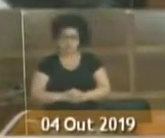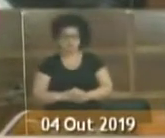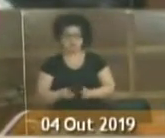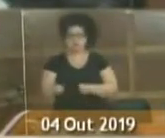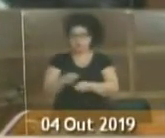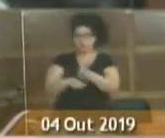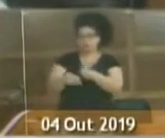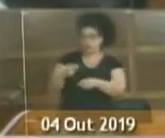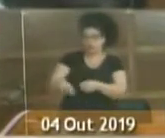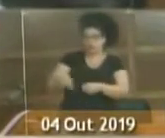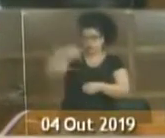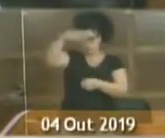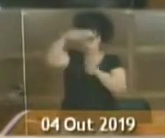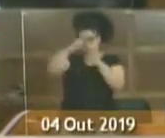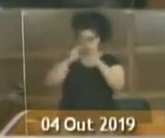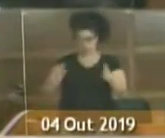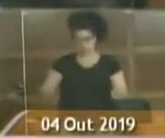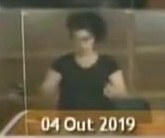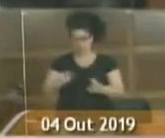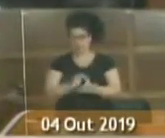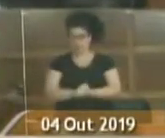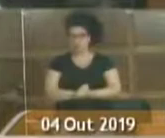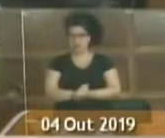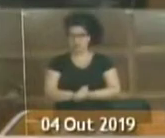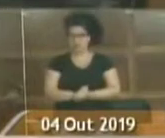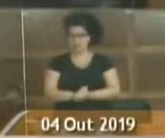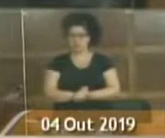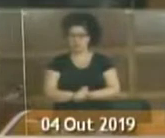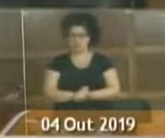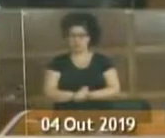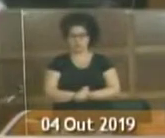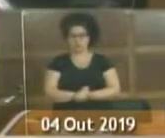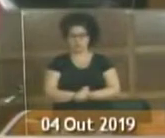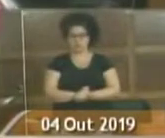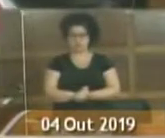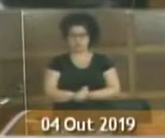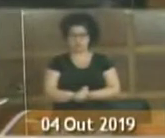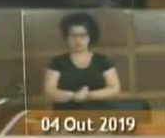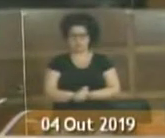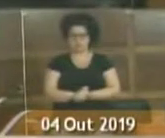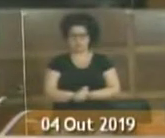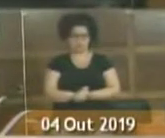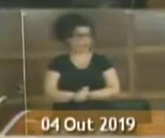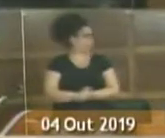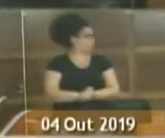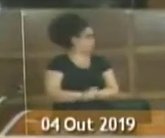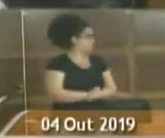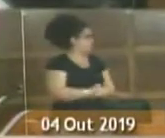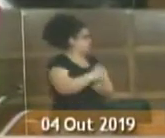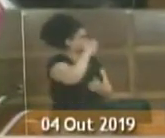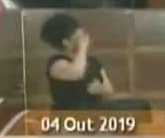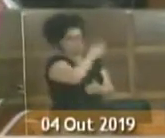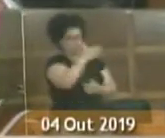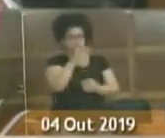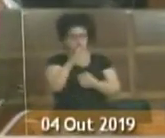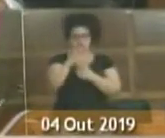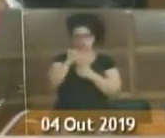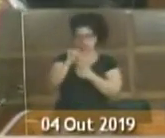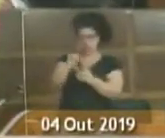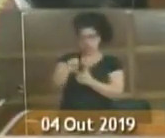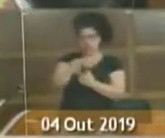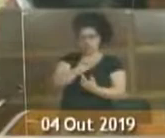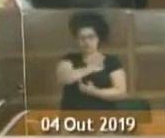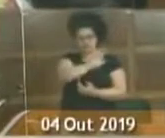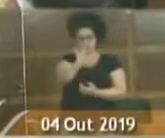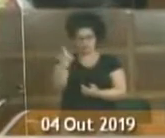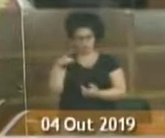Câmara, né? Enfim. E aqui, em nome da Cris Couto, obrigada, Cris, você é ótima. Eu quero agradecer a cada um